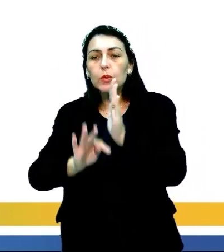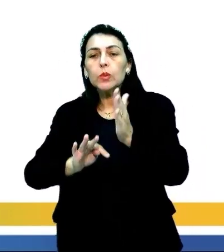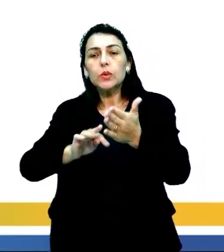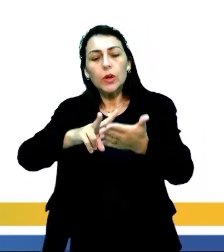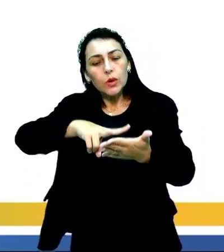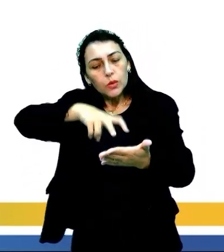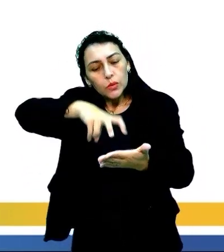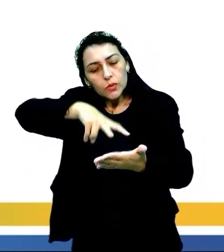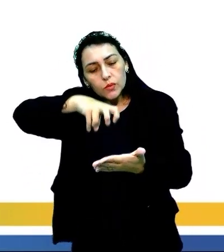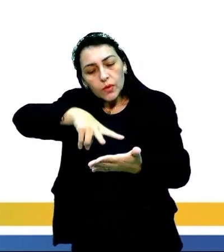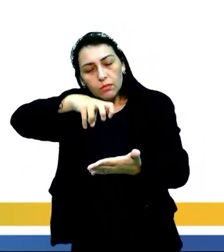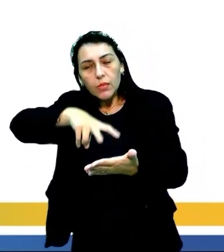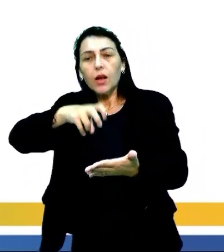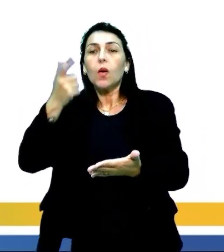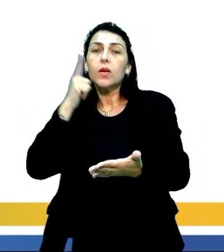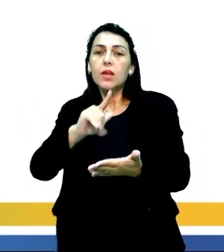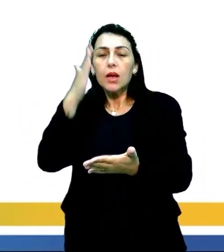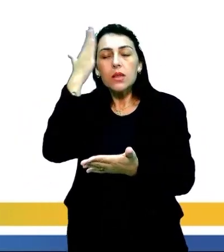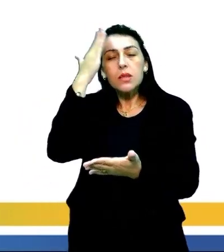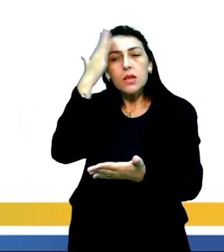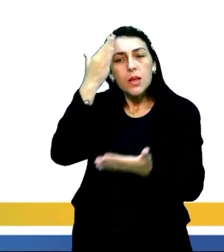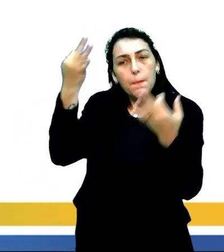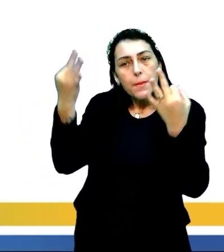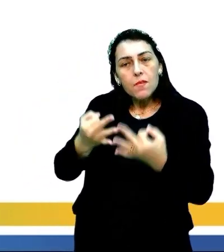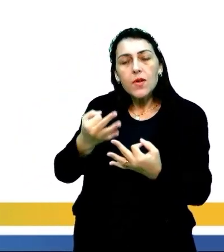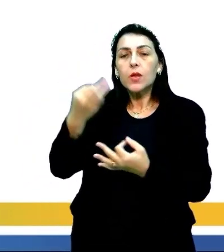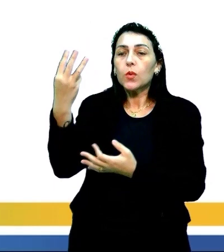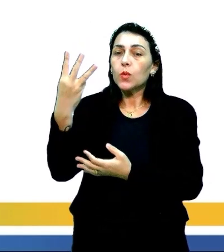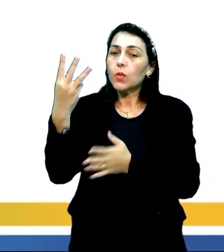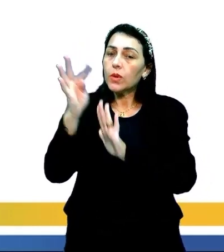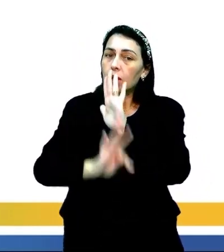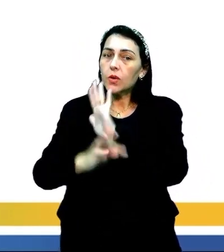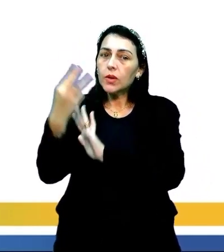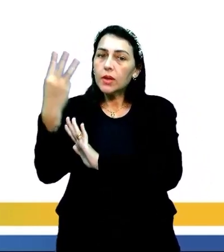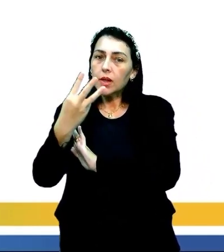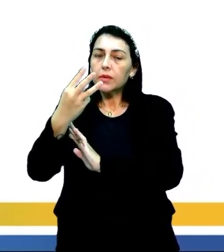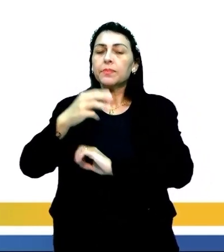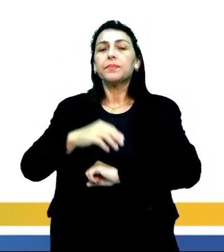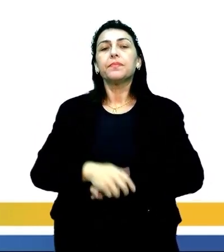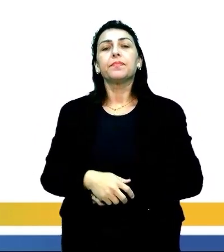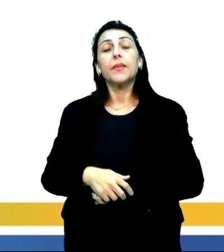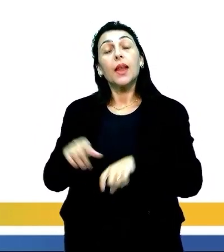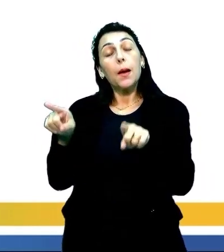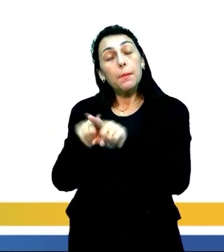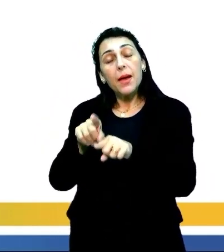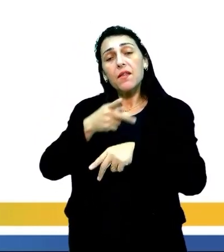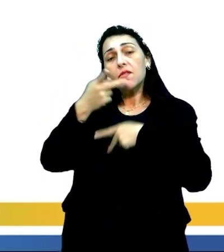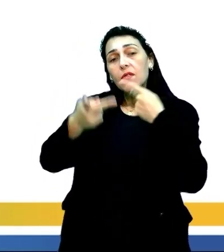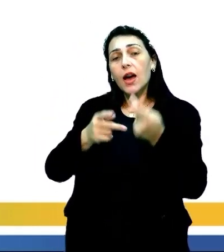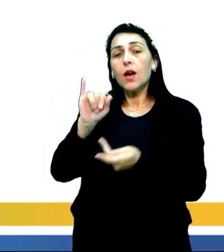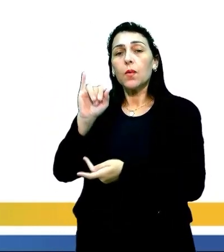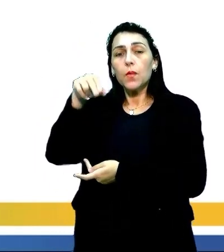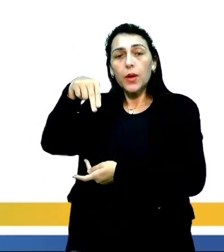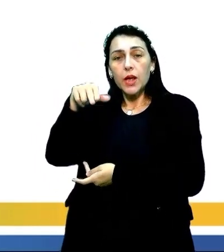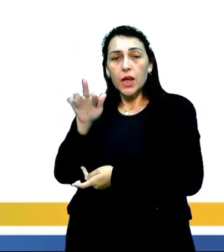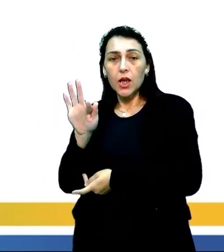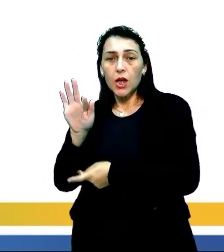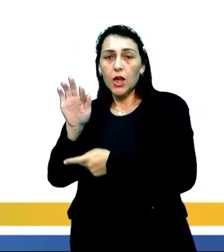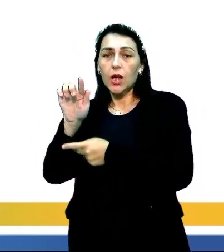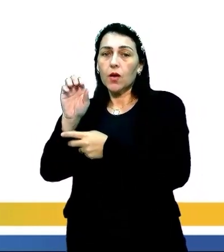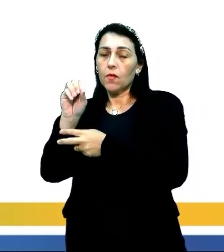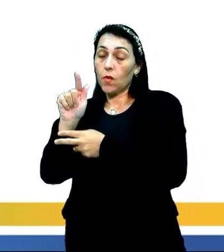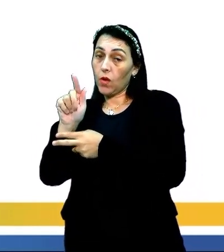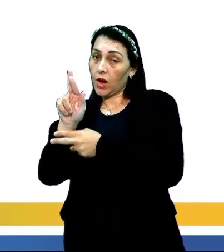né? Você consegue compreender perfeitamente aqui no texto 3. E ele fala sobre o quê, professora? Ir